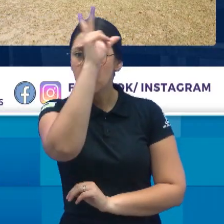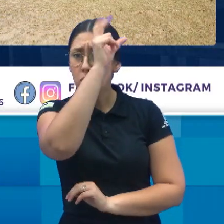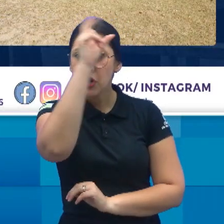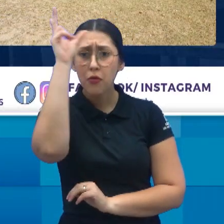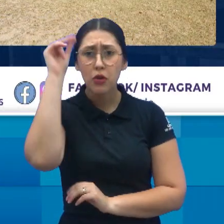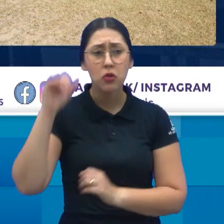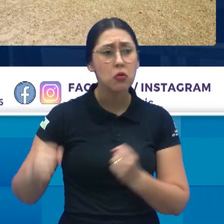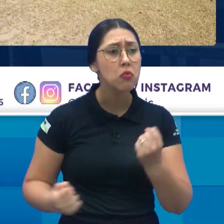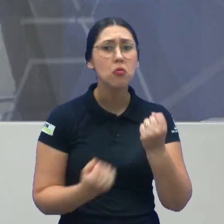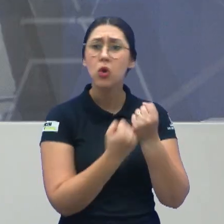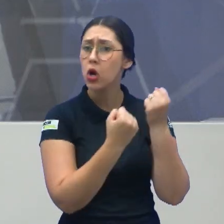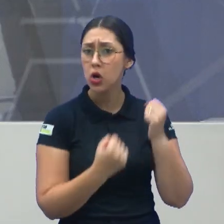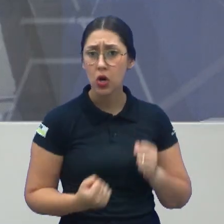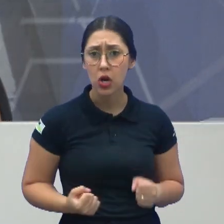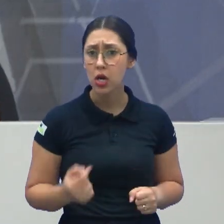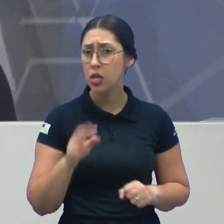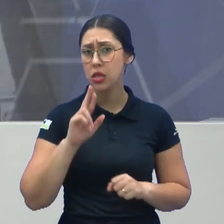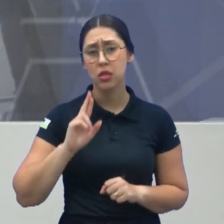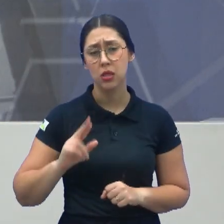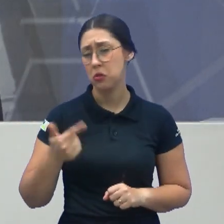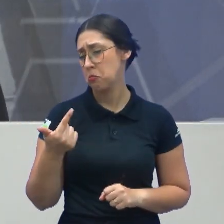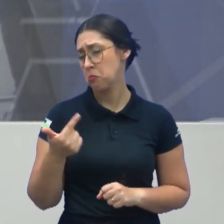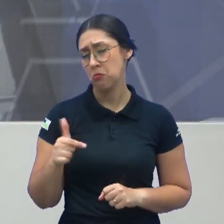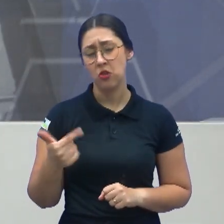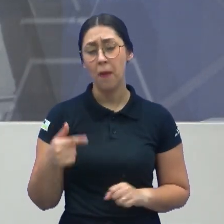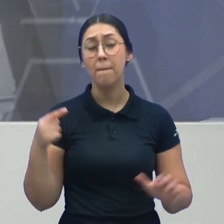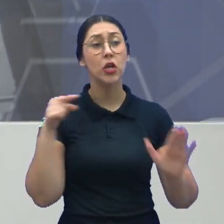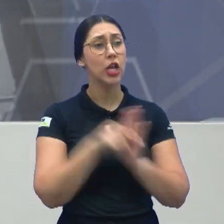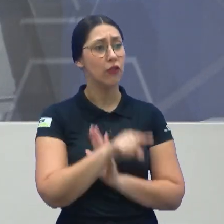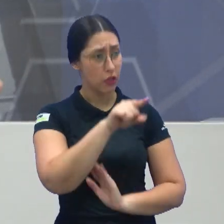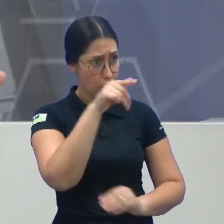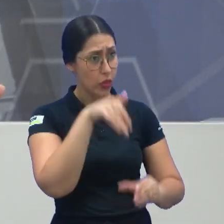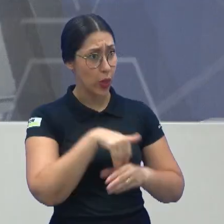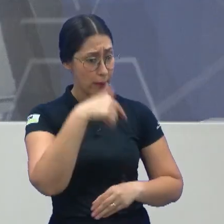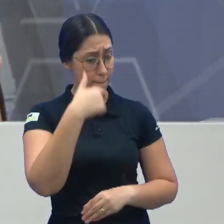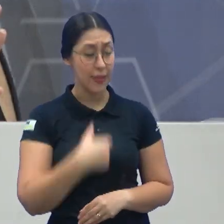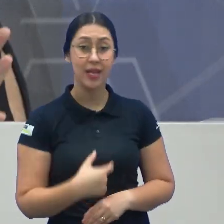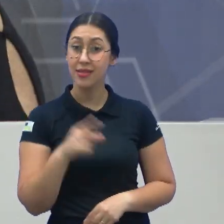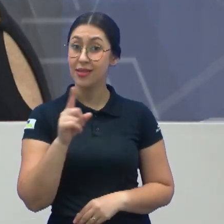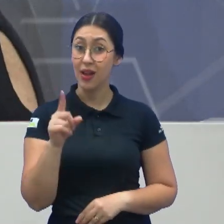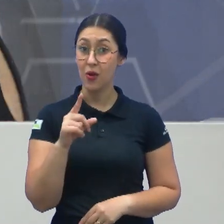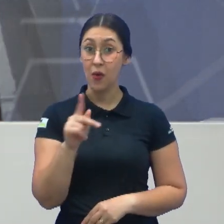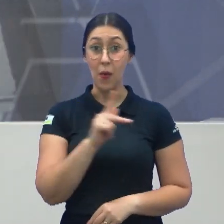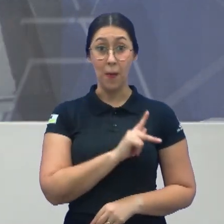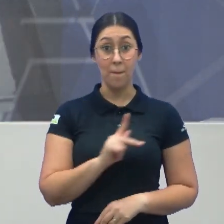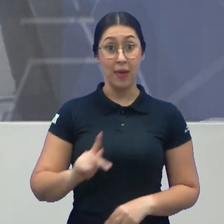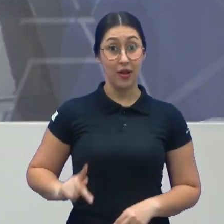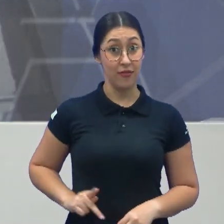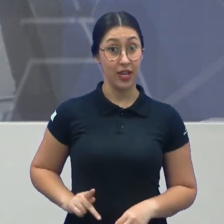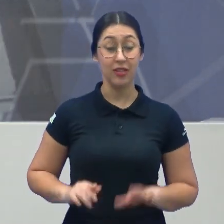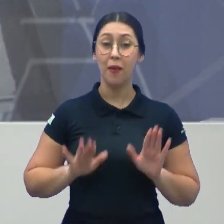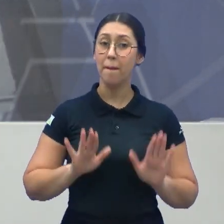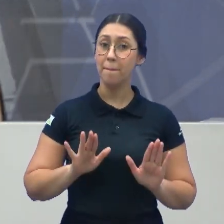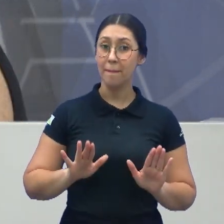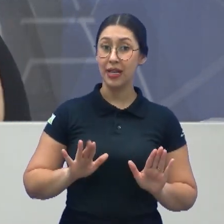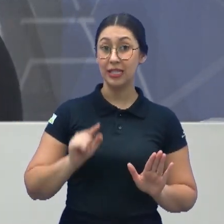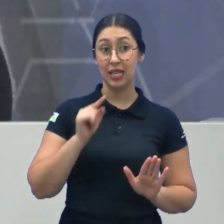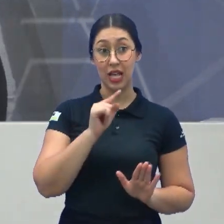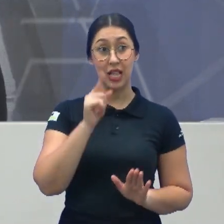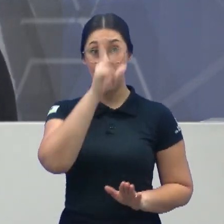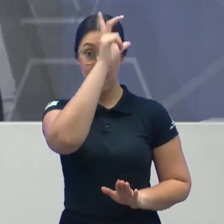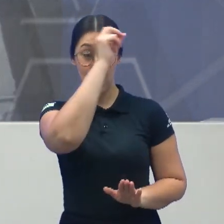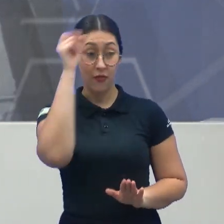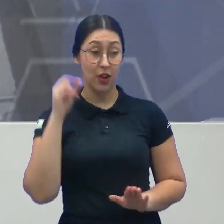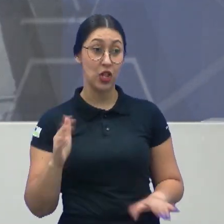apoiado, não perguntou se o prefeito tinha votado nele. Pelo contrário, é o prefeito Pátria Família que votou no Bolsonaro, fez campanha para